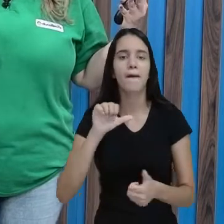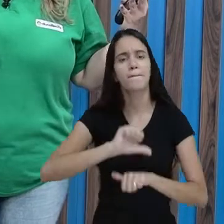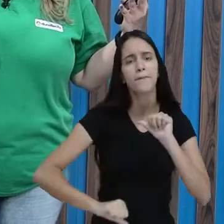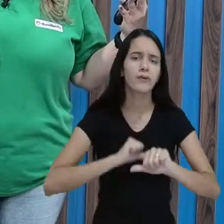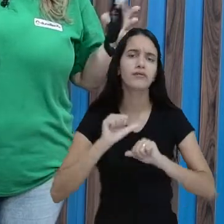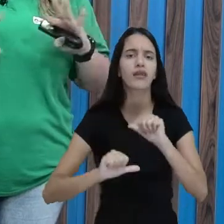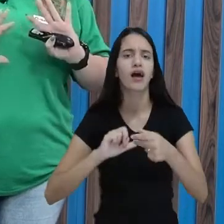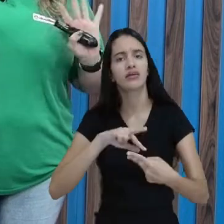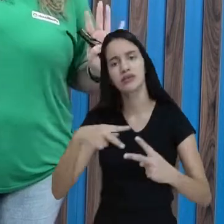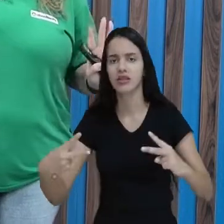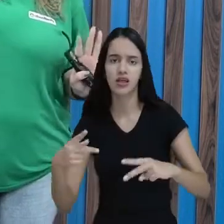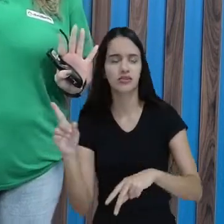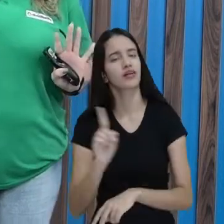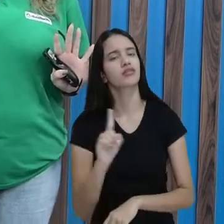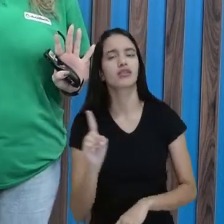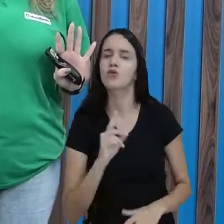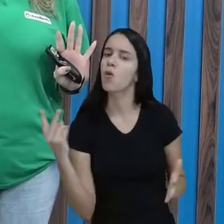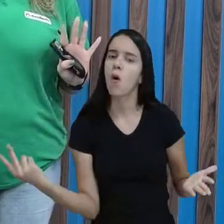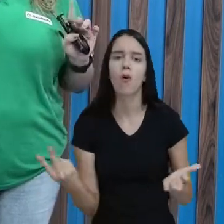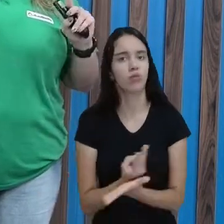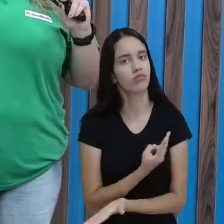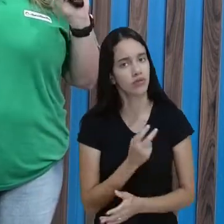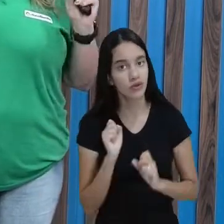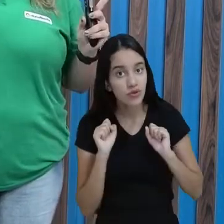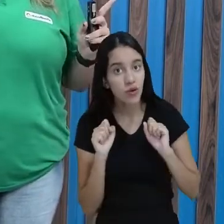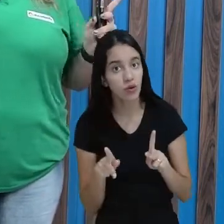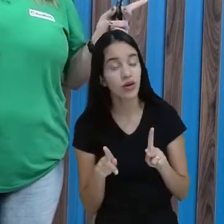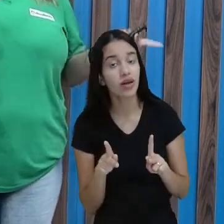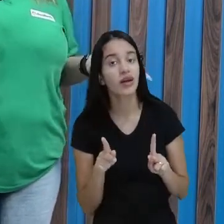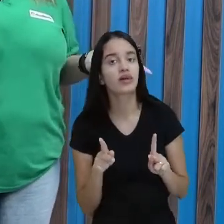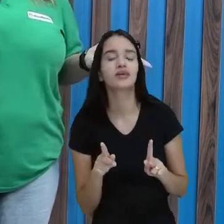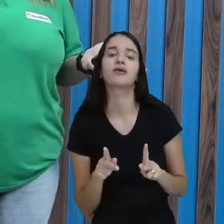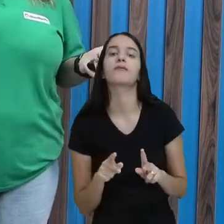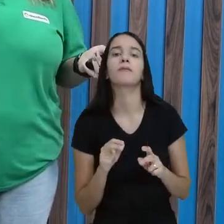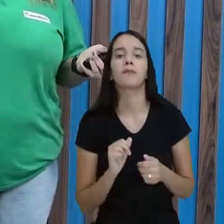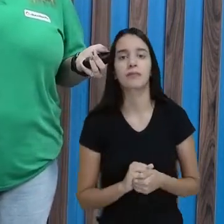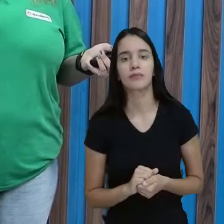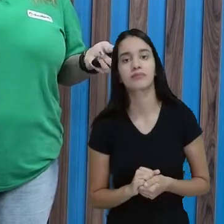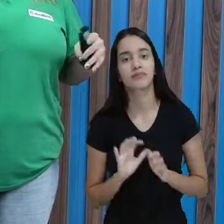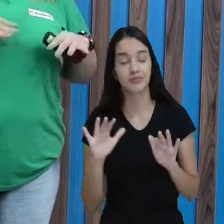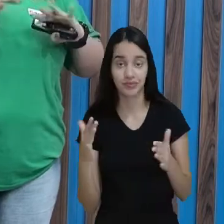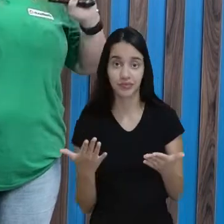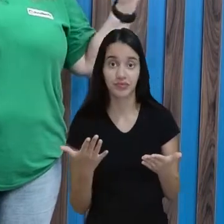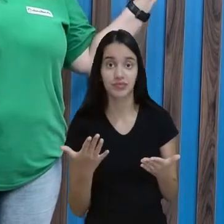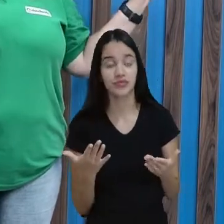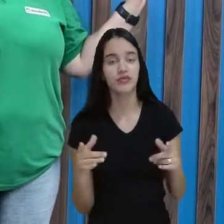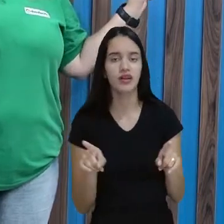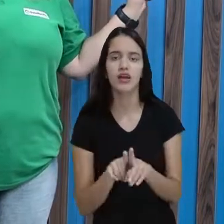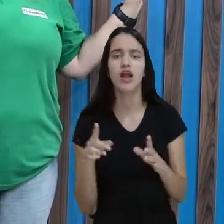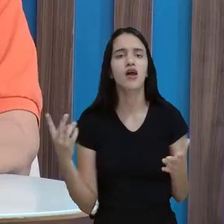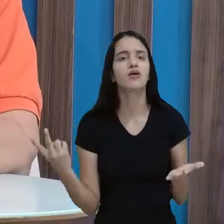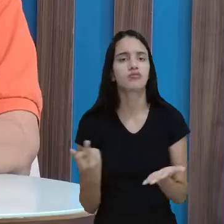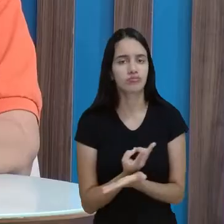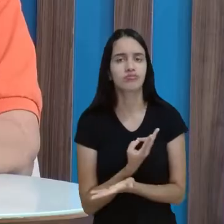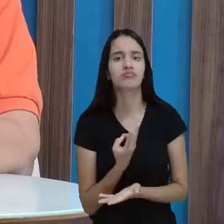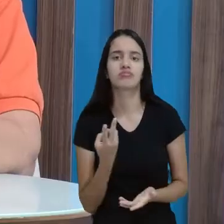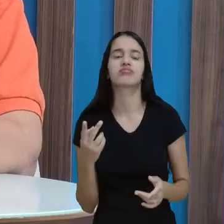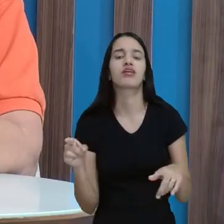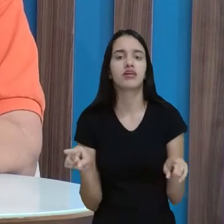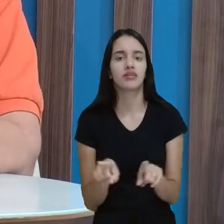a genética dele. Não, isso não acontece, tá, gente? É uma coisa aleatória, não é isso, professora? Pois é. Coisa que ocorre, né? E a